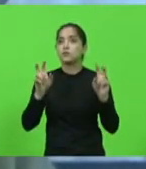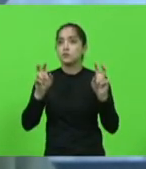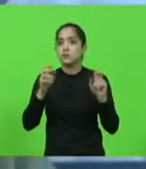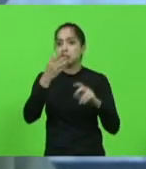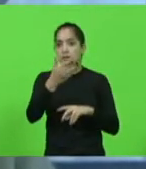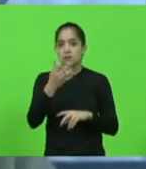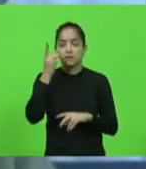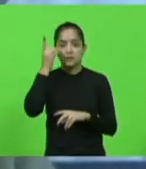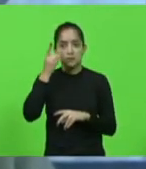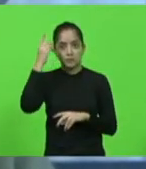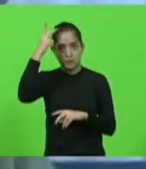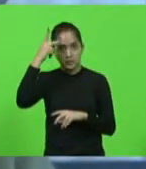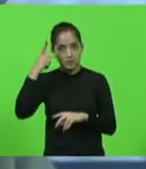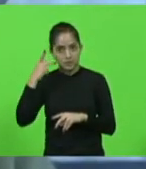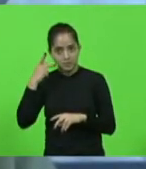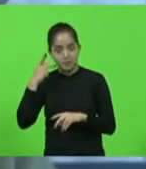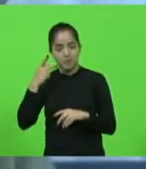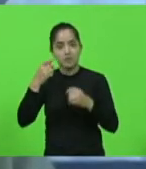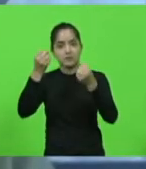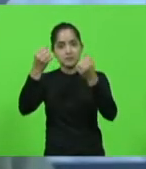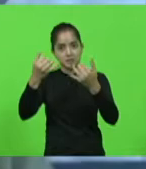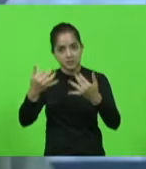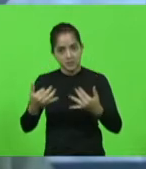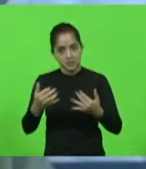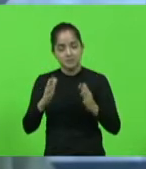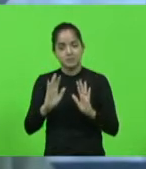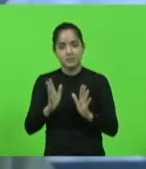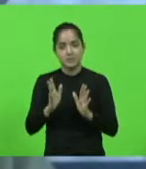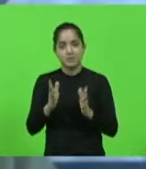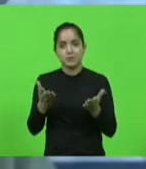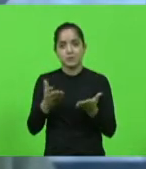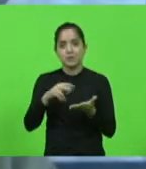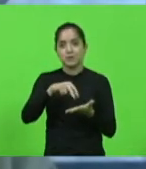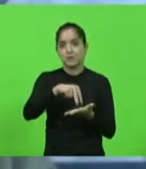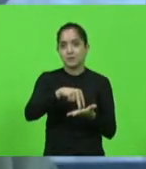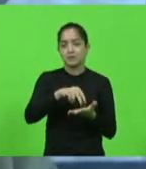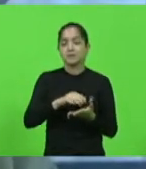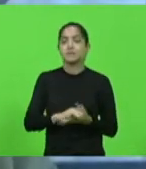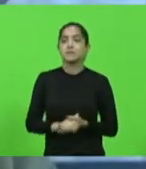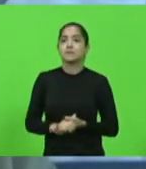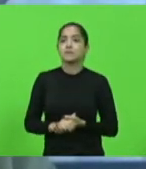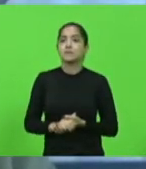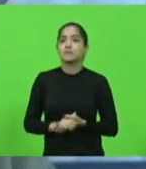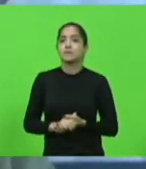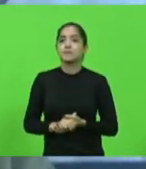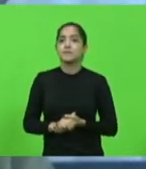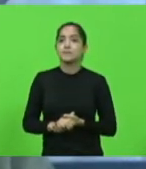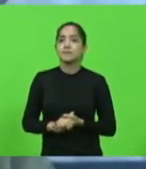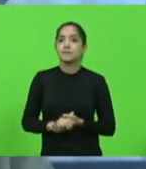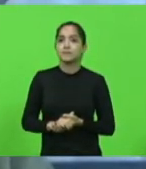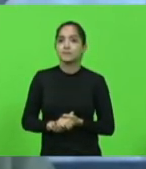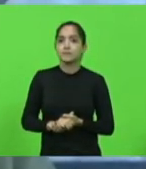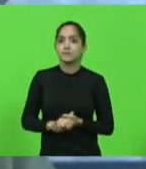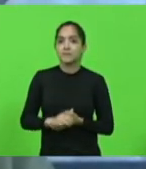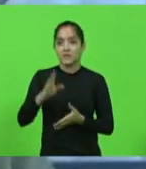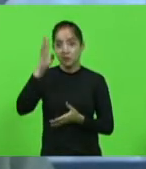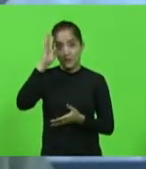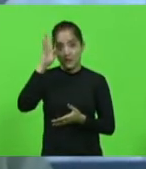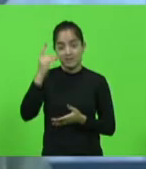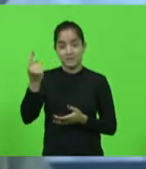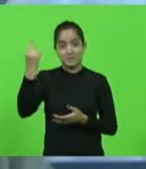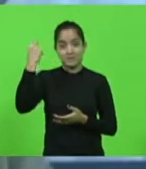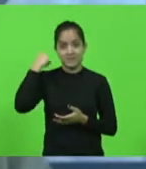deputada Paulinha já manifestou aqui no, na tribuna, dizendo que na última quarta-feira